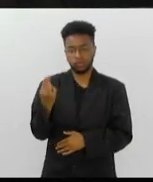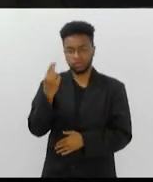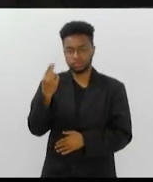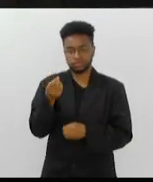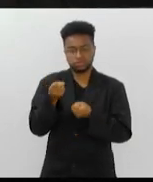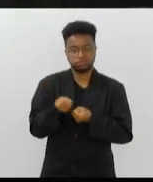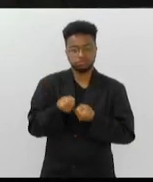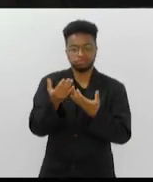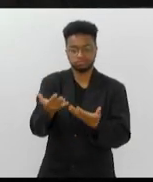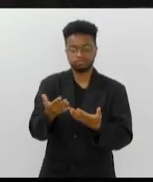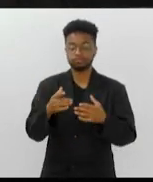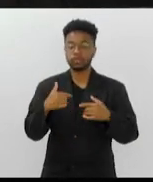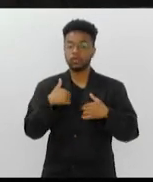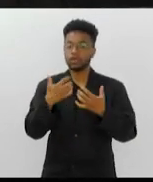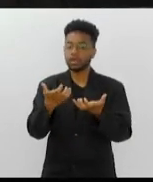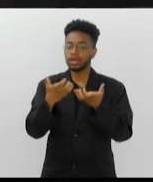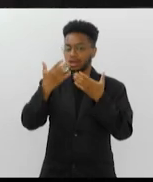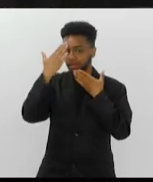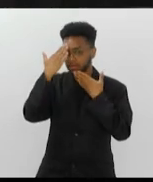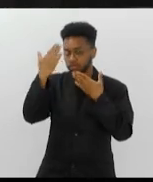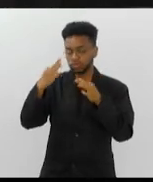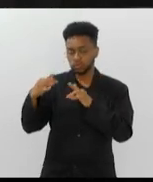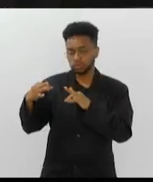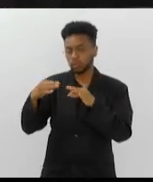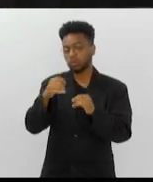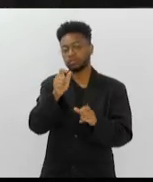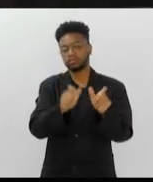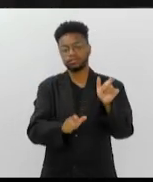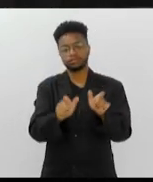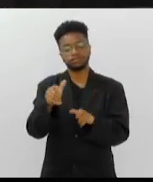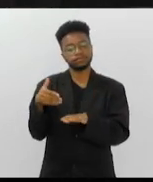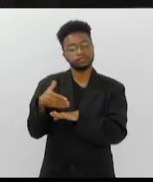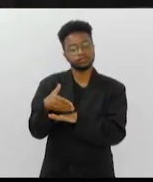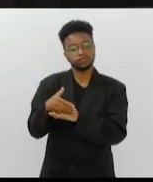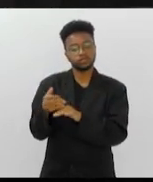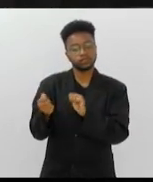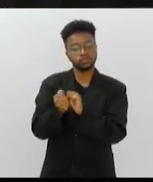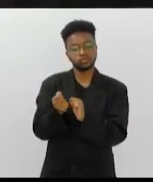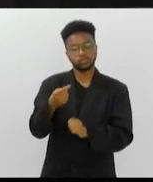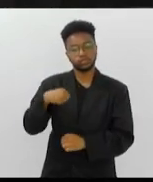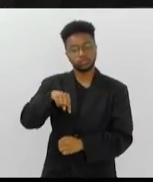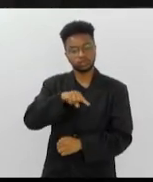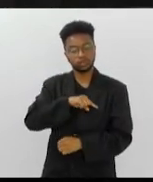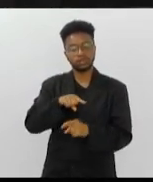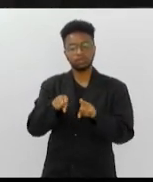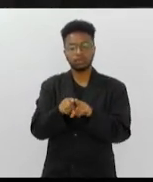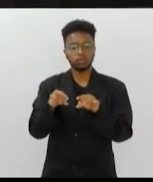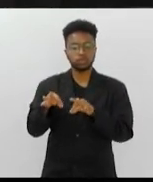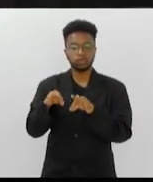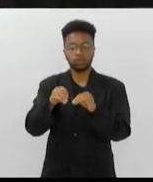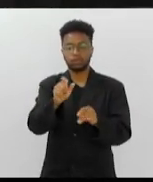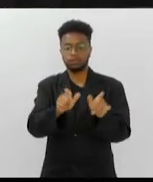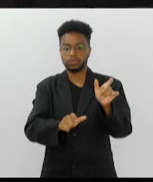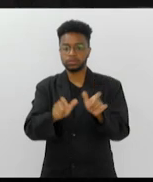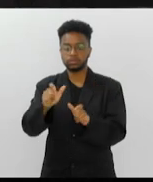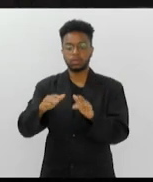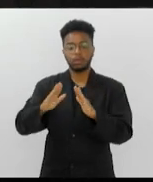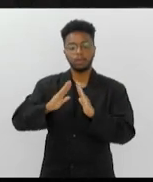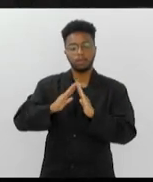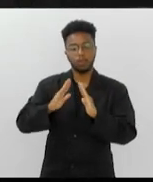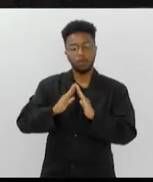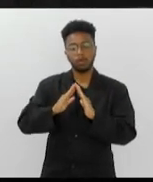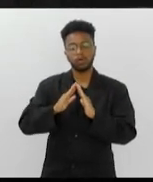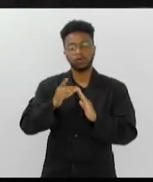muito agradecer a todos os atores que participaram conosco, a todos os moradores e queridos líderes